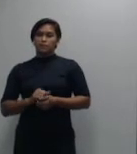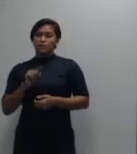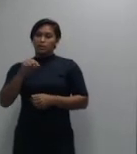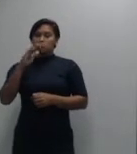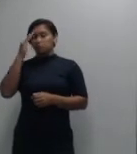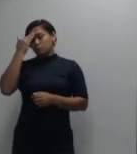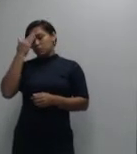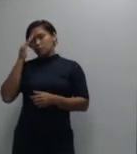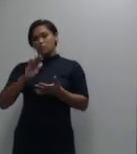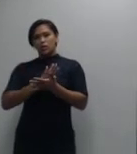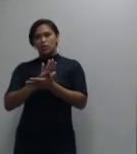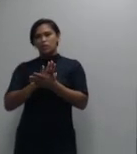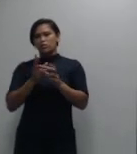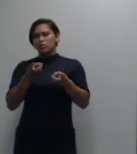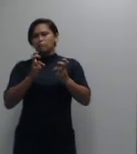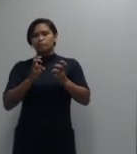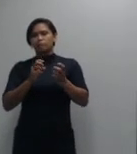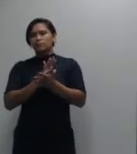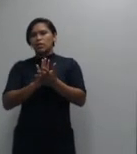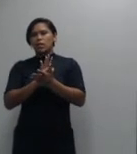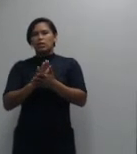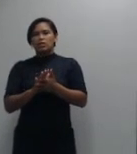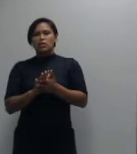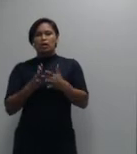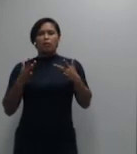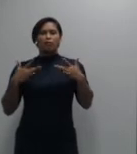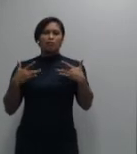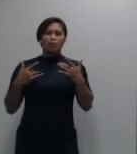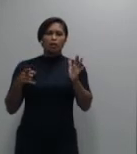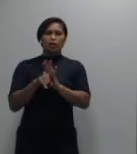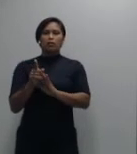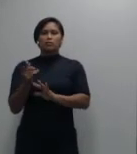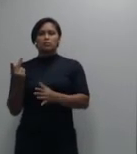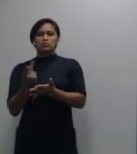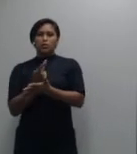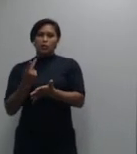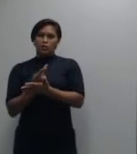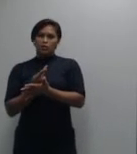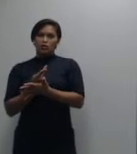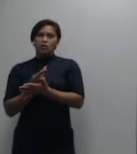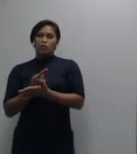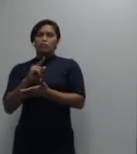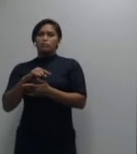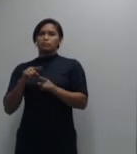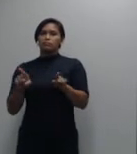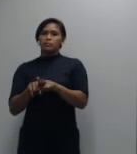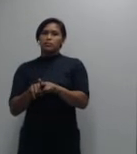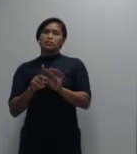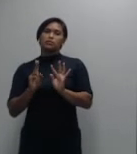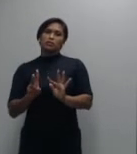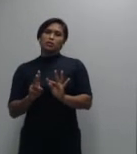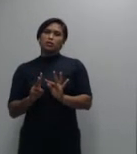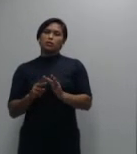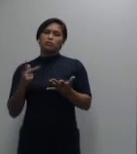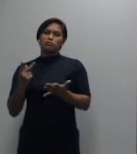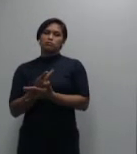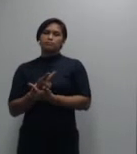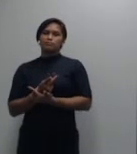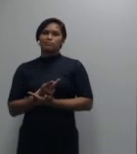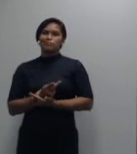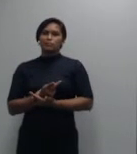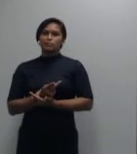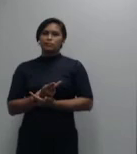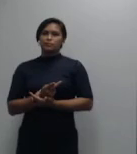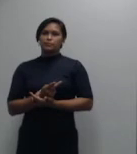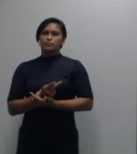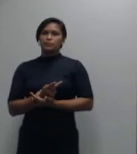sentido não contratei nenhum flagrante nem o violação é assim para que ocorresse a